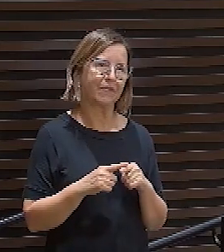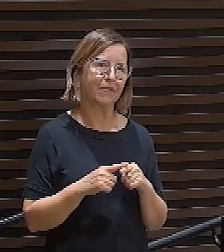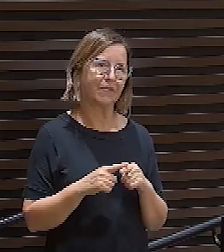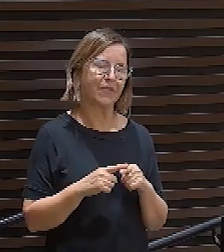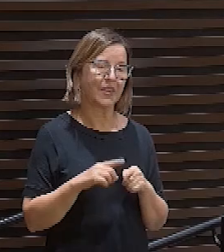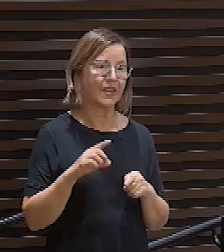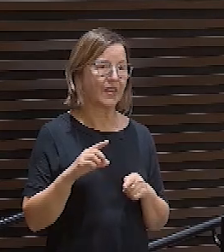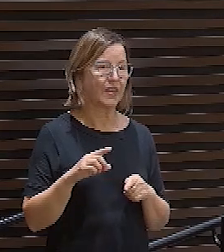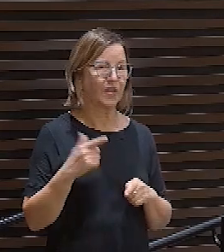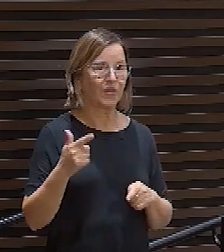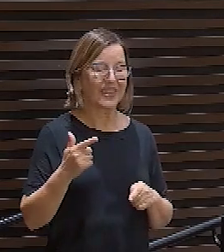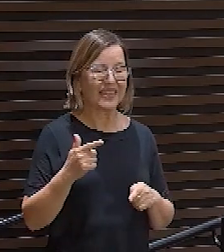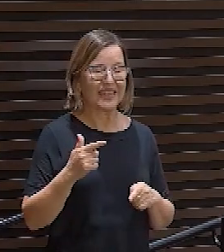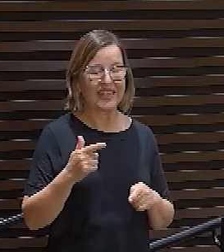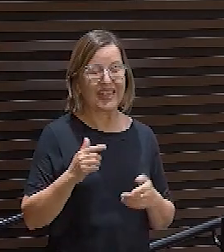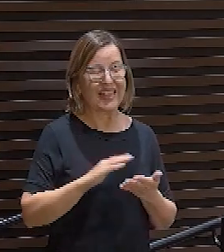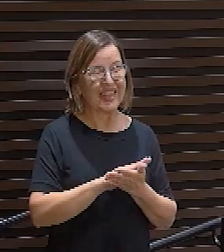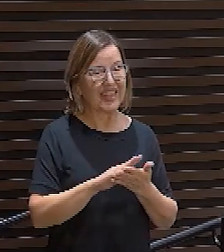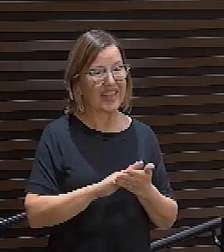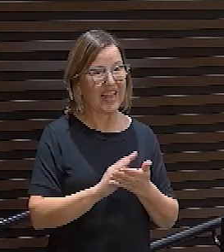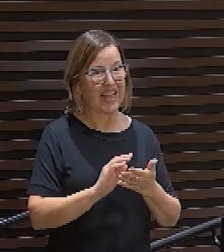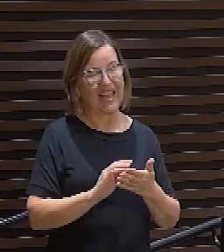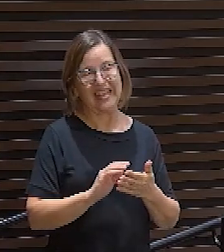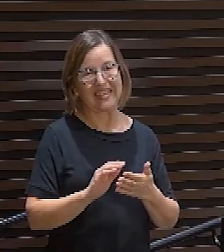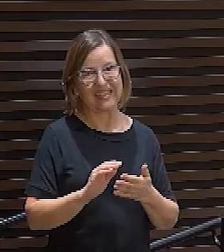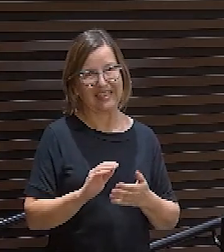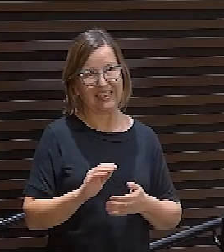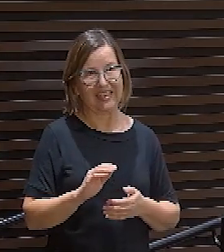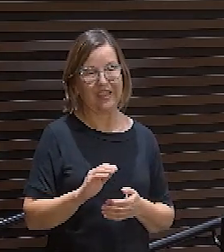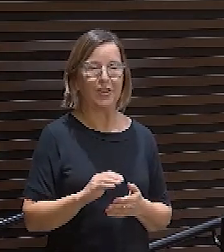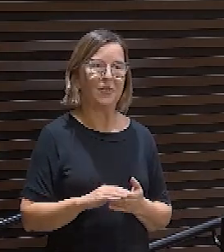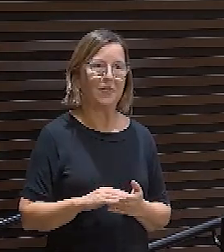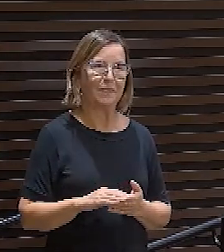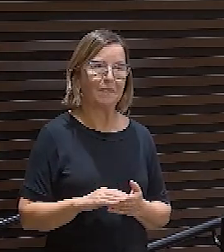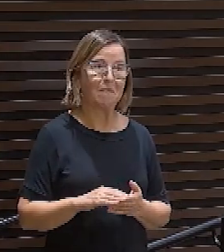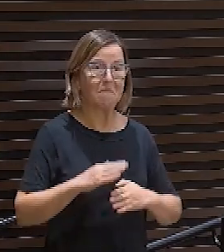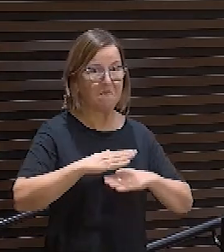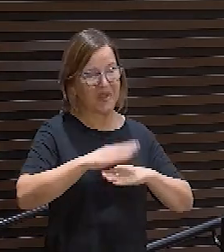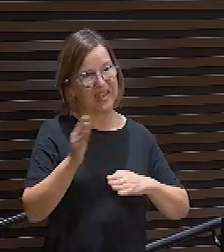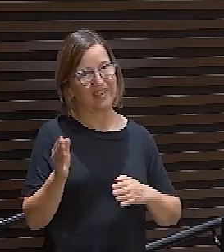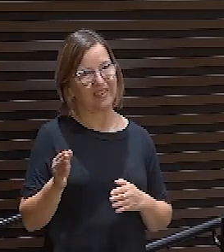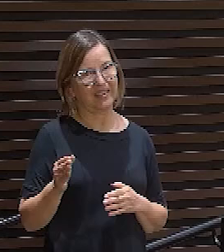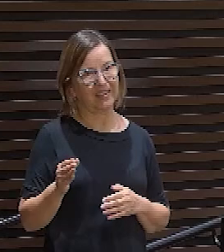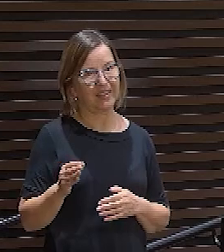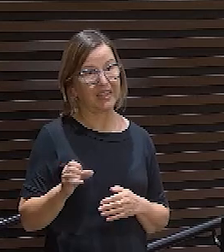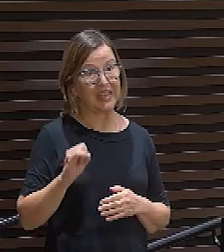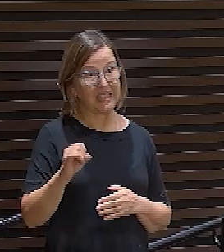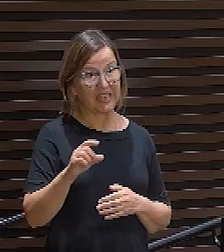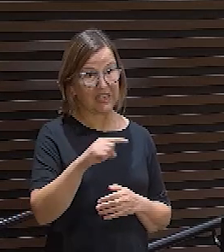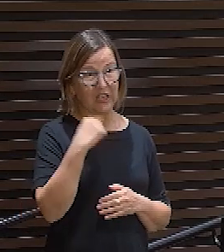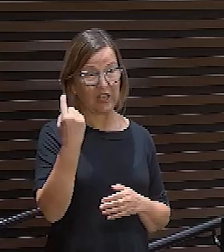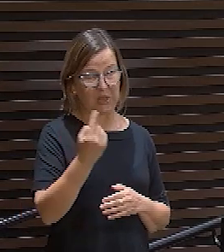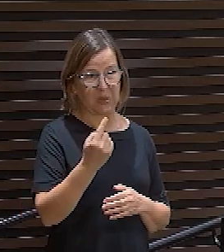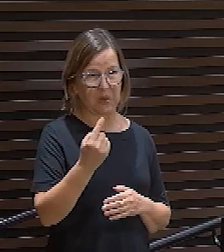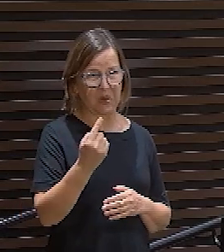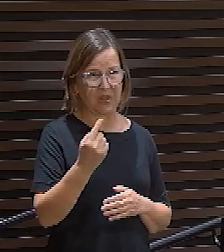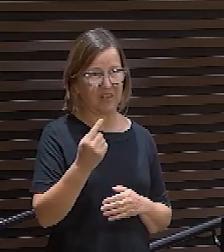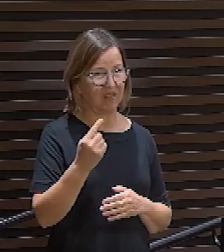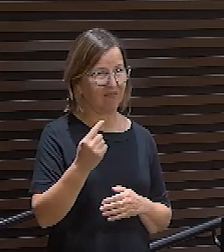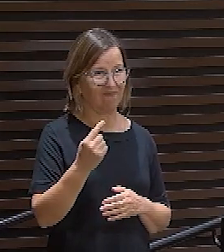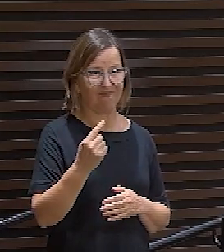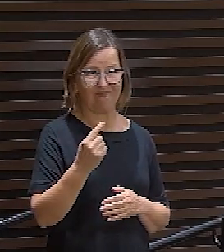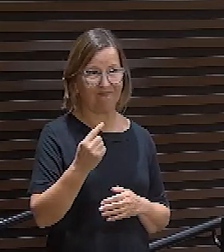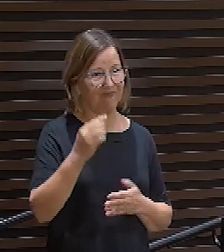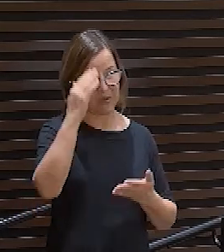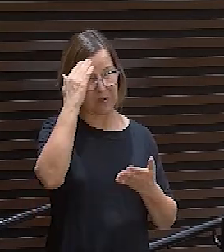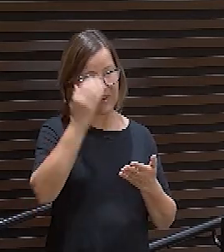Evangelho. A partir do momento que a gente tirar os olhos de Cristo do Evangelho, a partir do momento que a gente abrir mão disso, nós